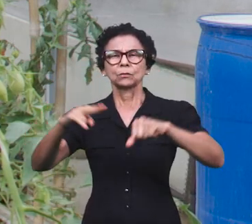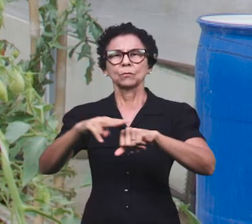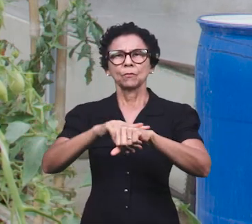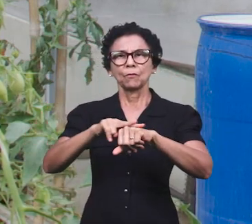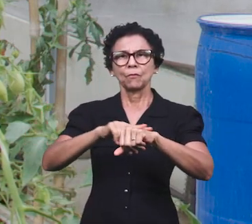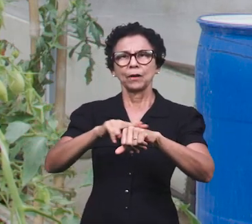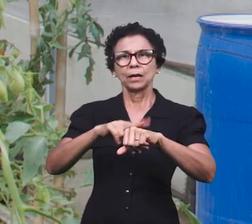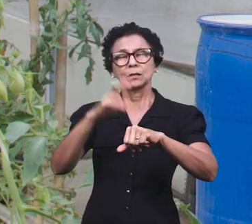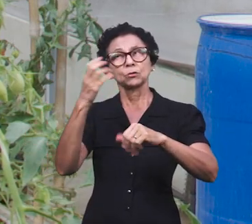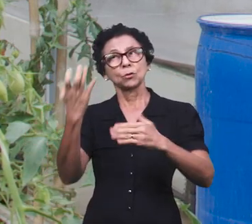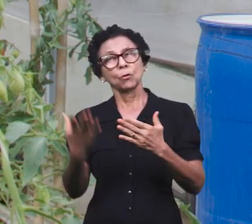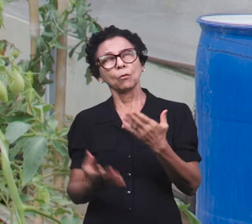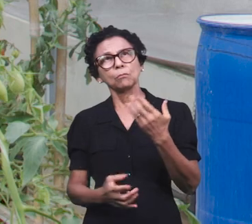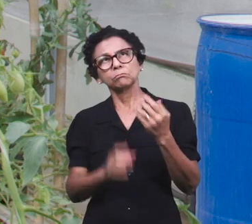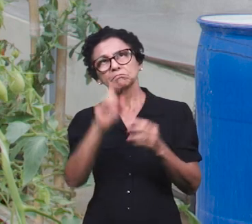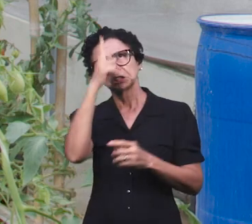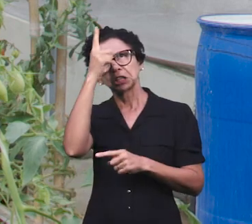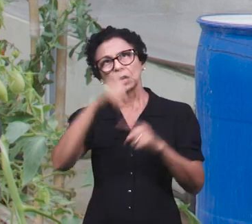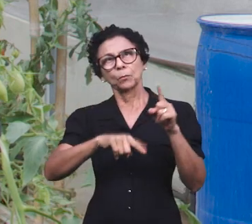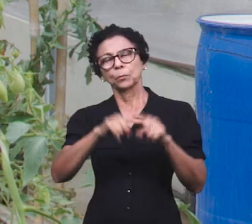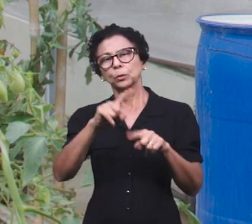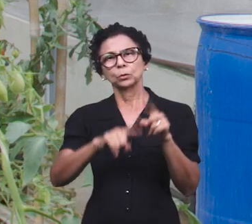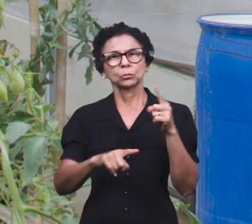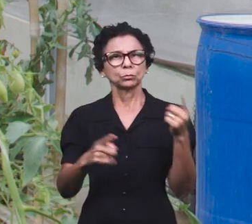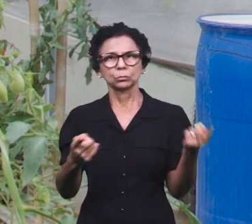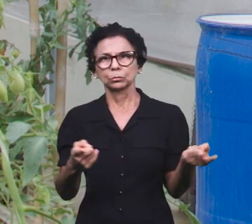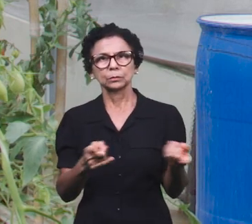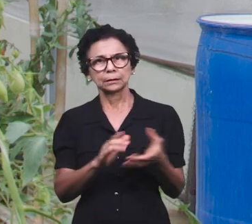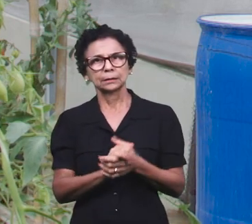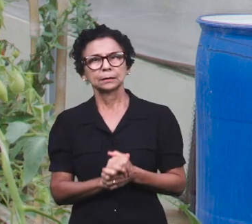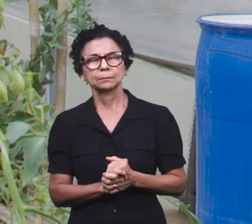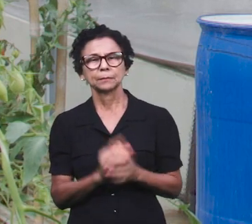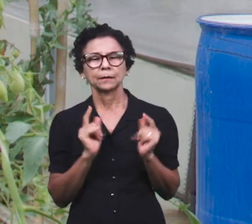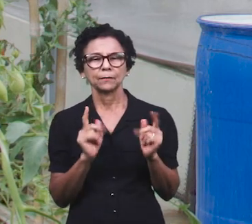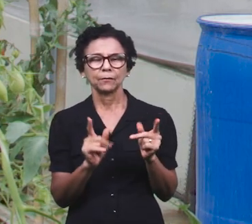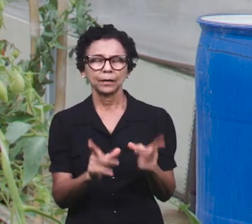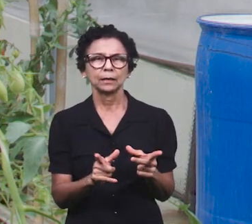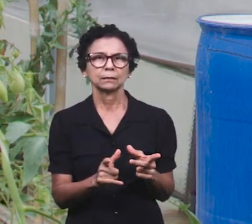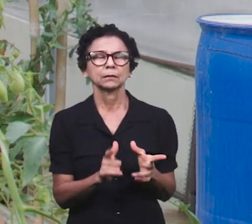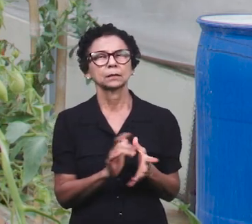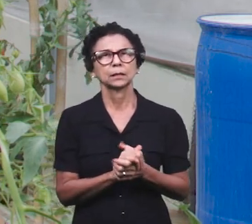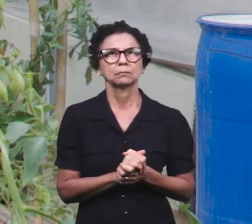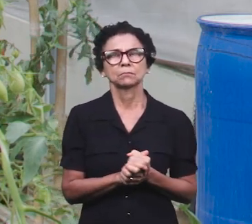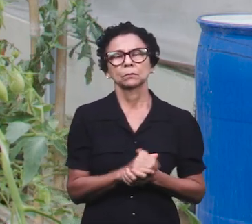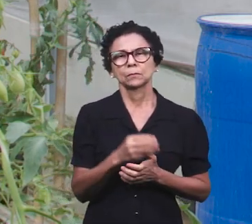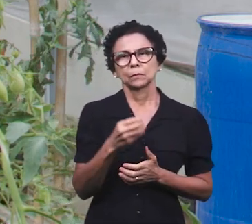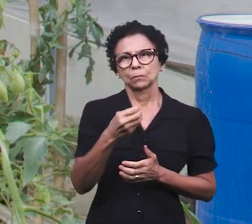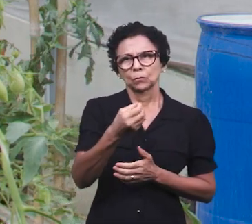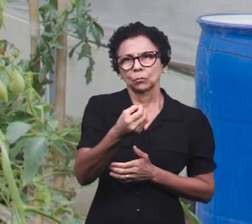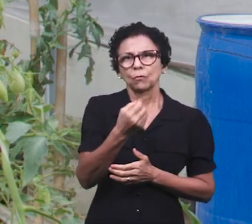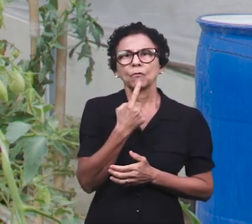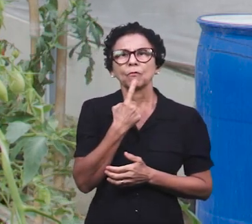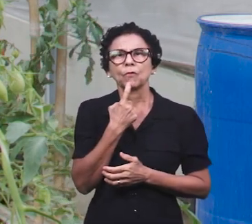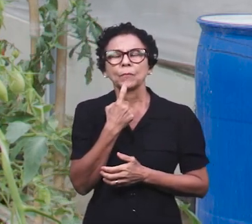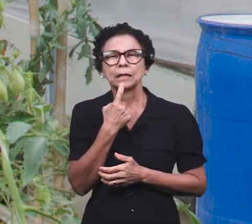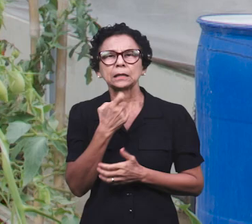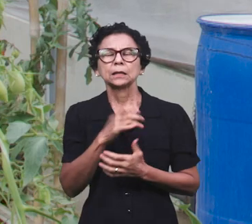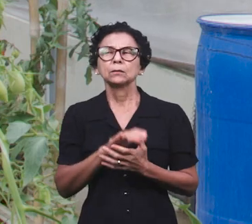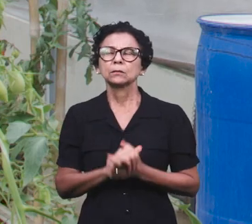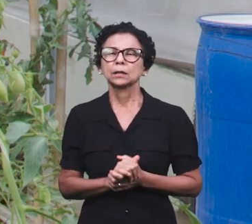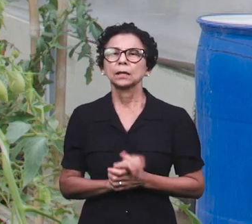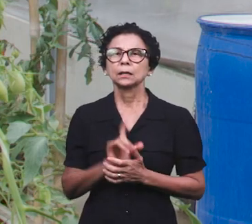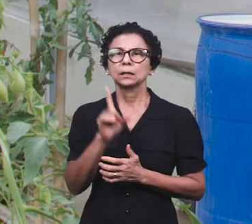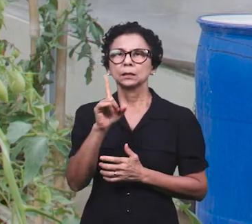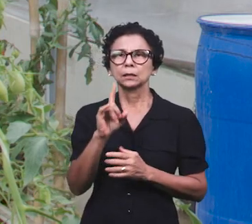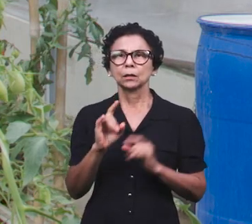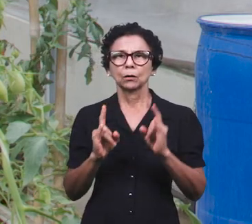ideia do tomate, baseado no que eu já tinha estudado, na minha formação, né? Então a gente construiu essa estufa urbana sobre a casa, no